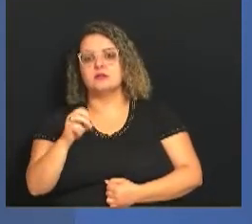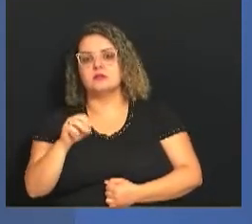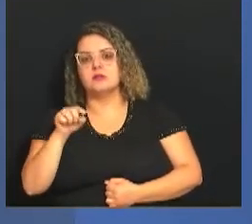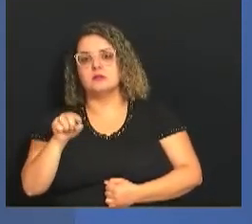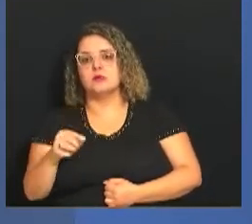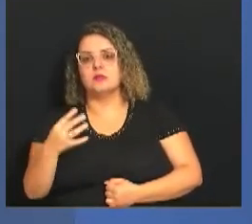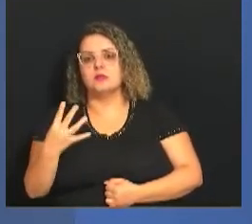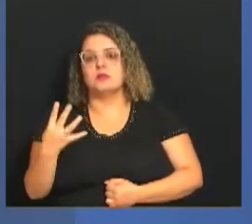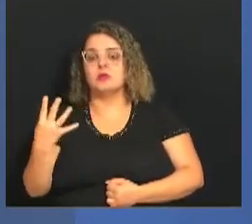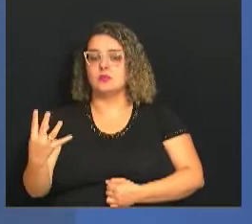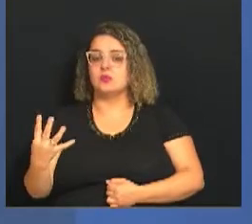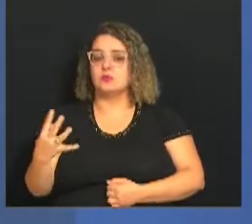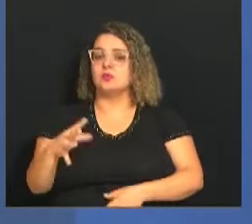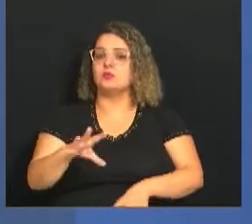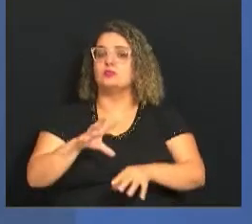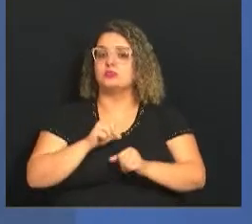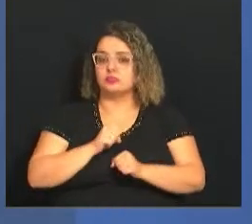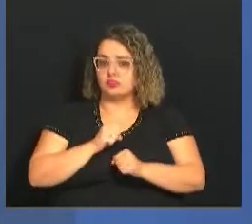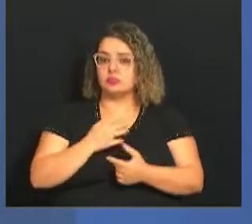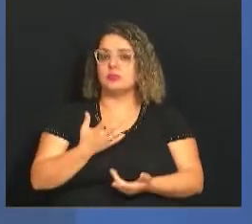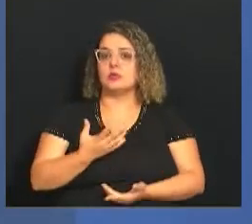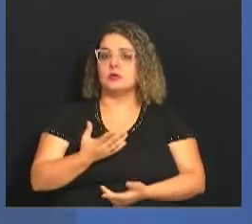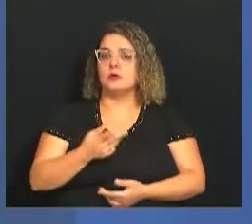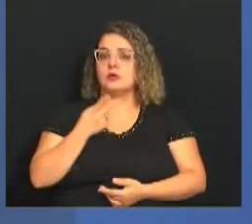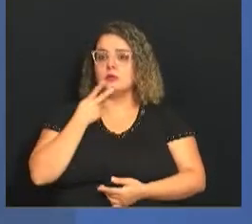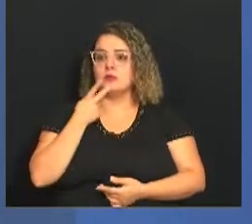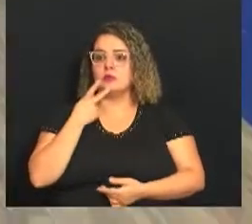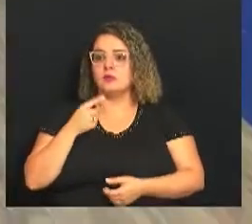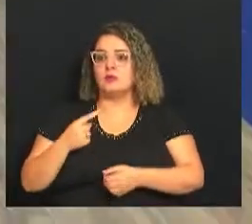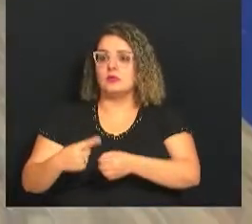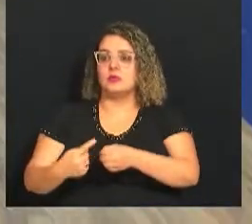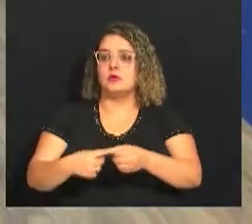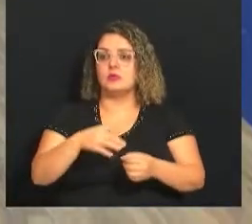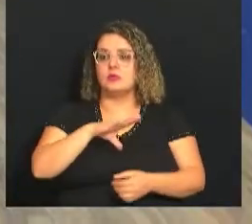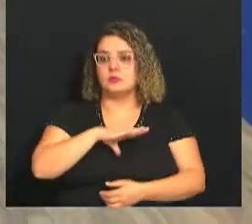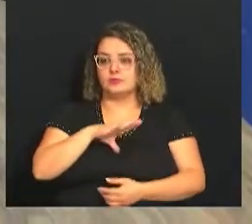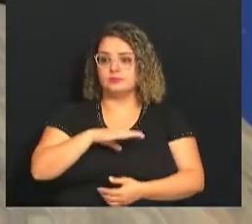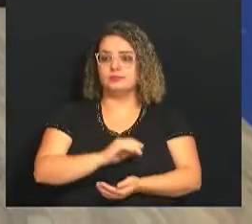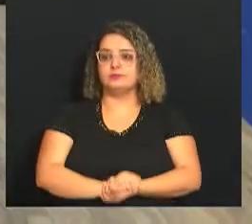5.130.044 casos da doença. Vamos falar agora da região metropolitana de Campinas?